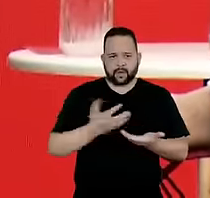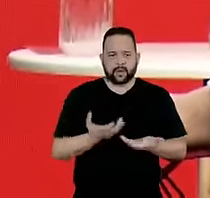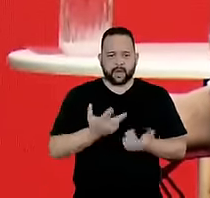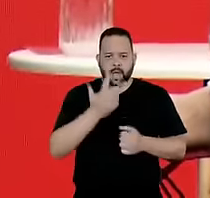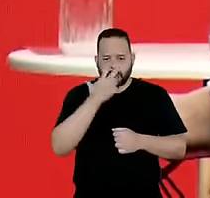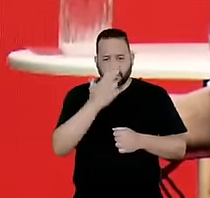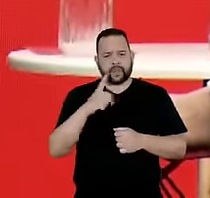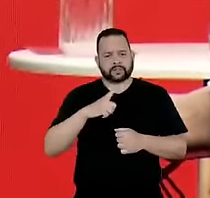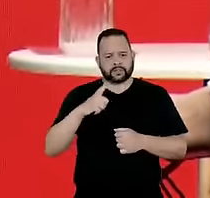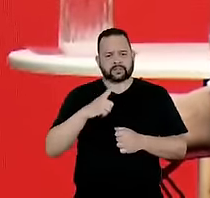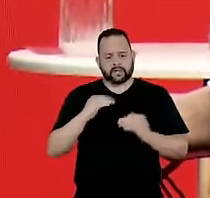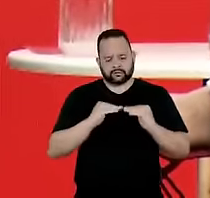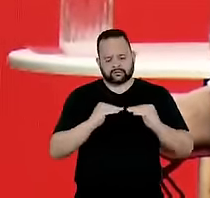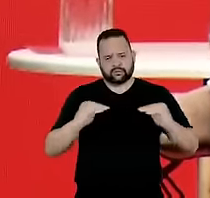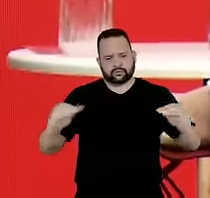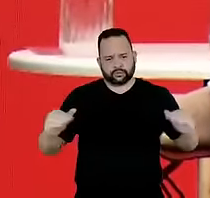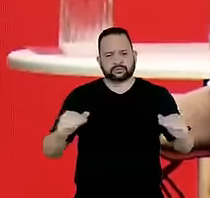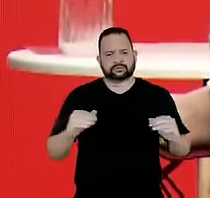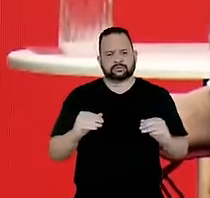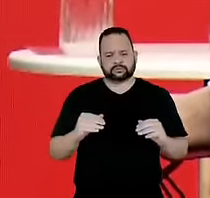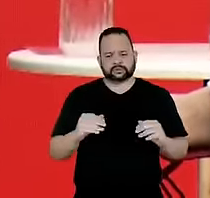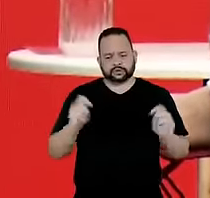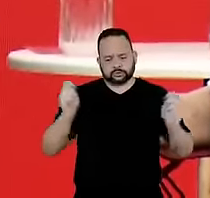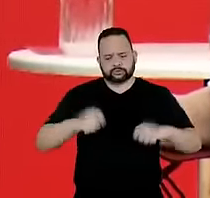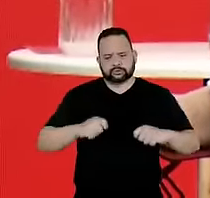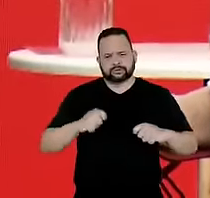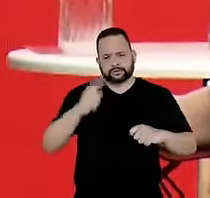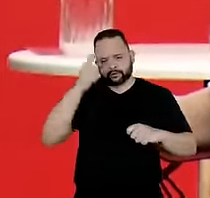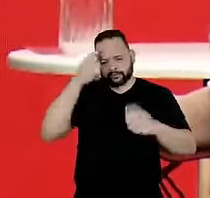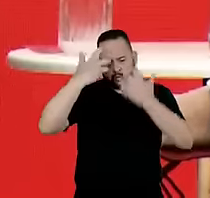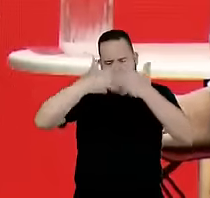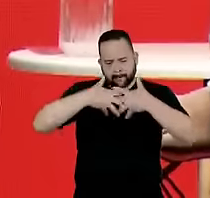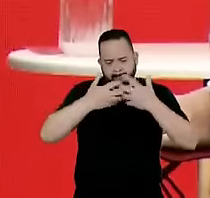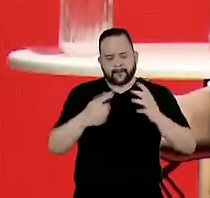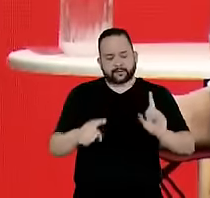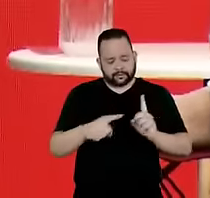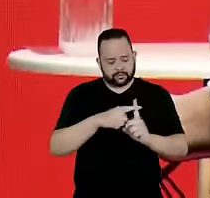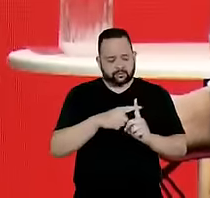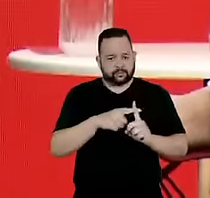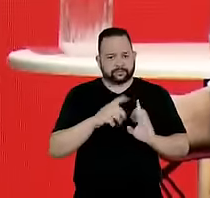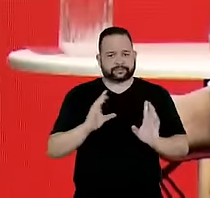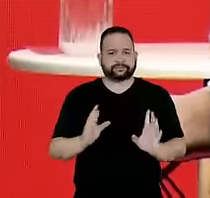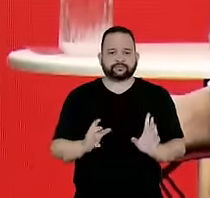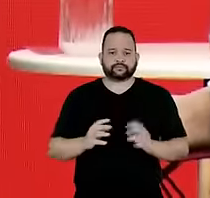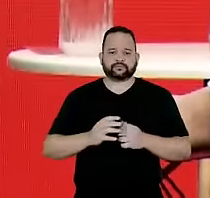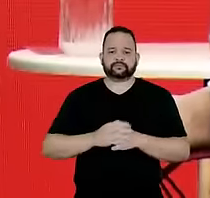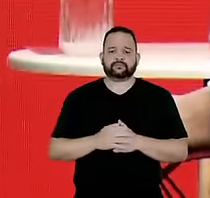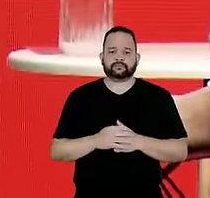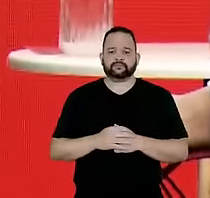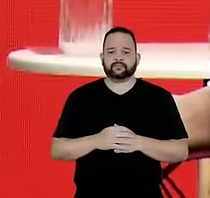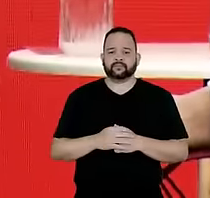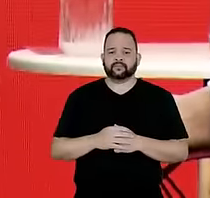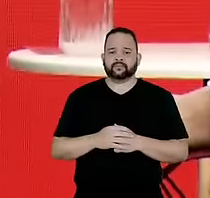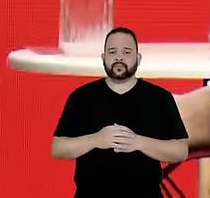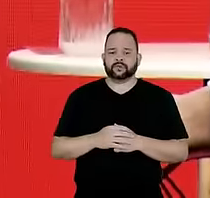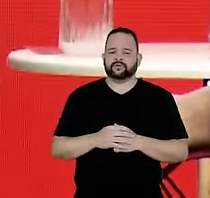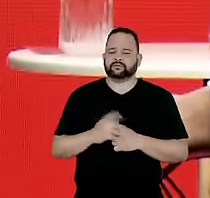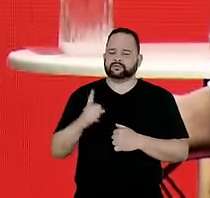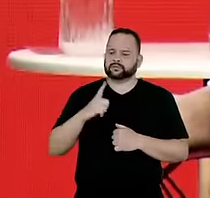simetria aqui sim eu seria entusiasta de aumentar posição em bolsa a gente aumentou